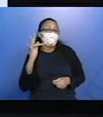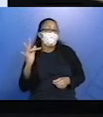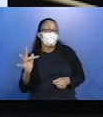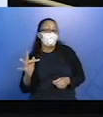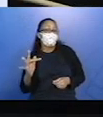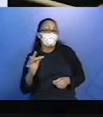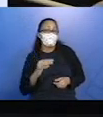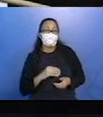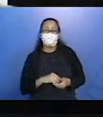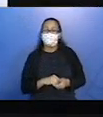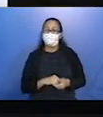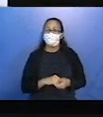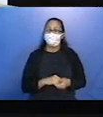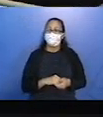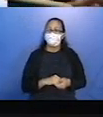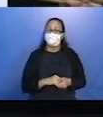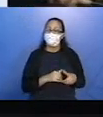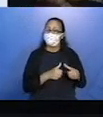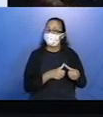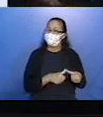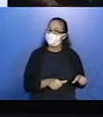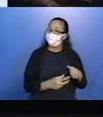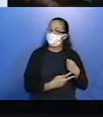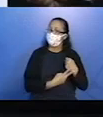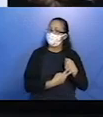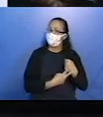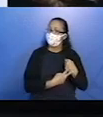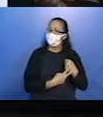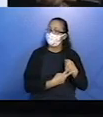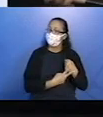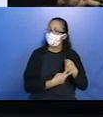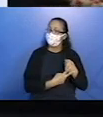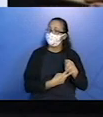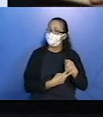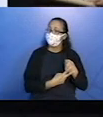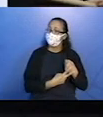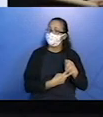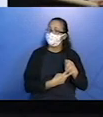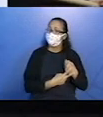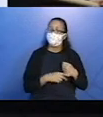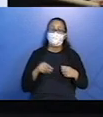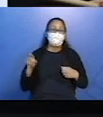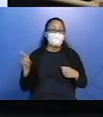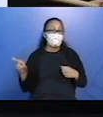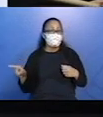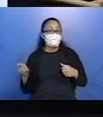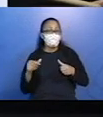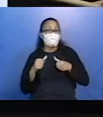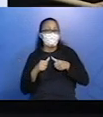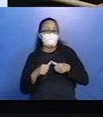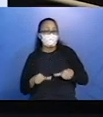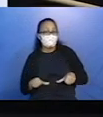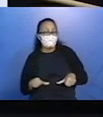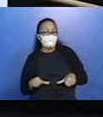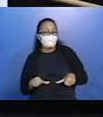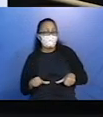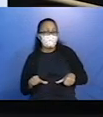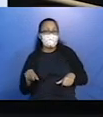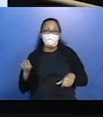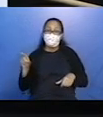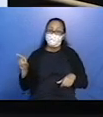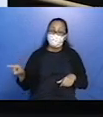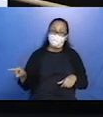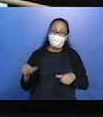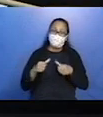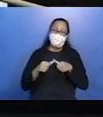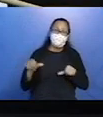Ficar. Ele fica. Ele ficou, novamente